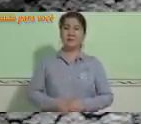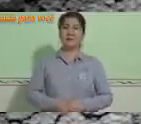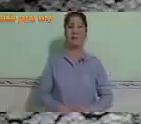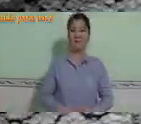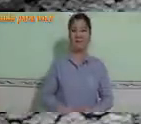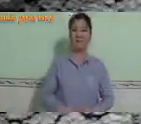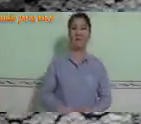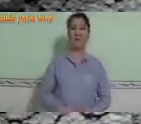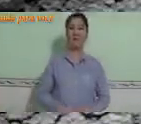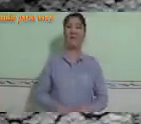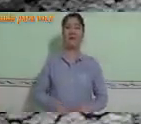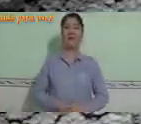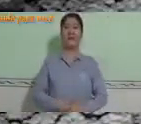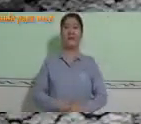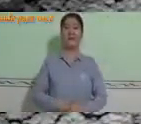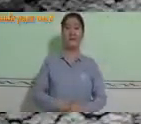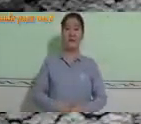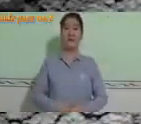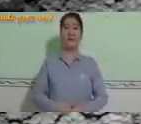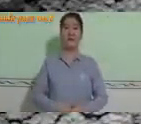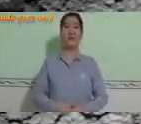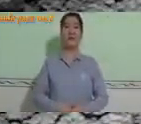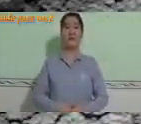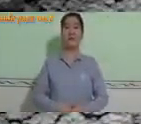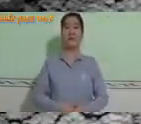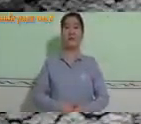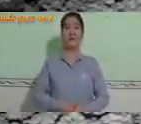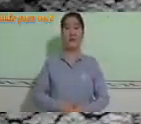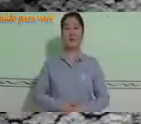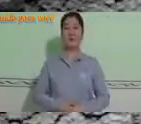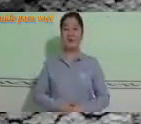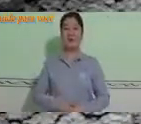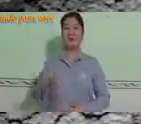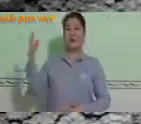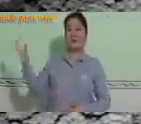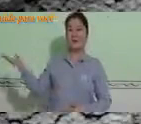condicionado ou mito vento, vírgula. USARREM é acento agudo